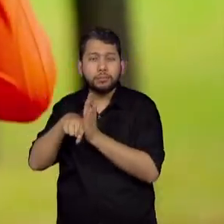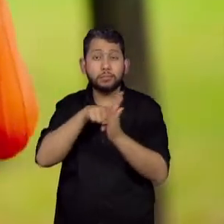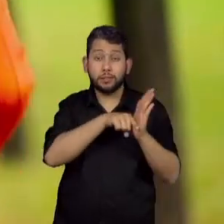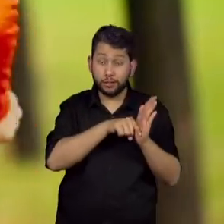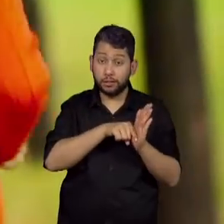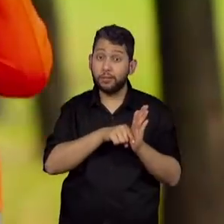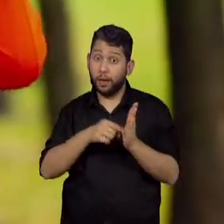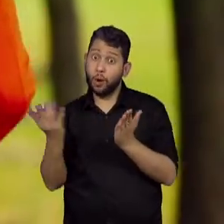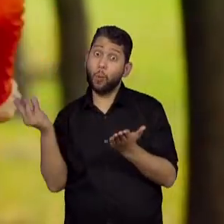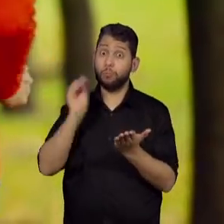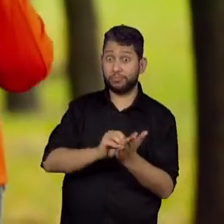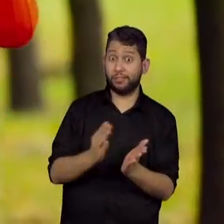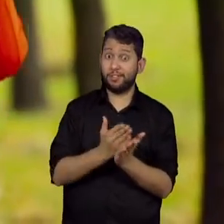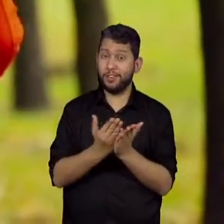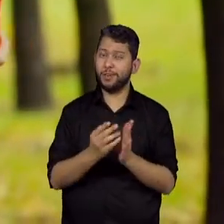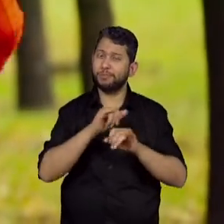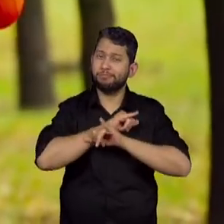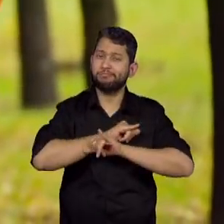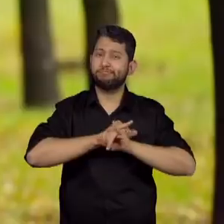luz sobre o assunto.